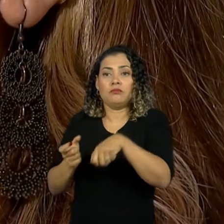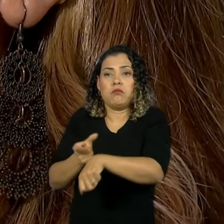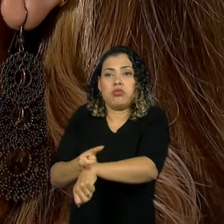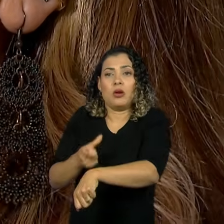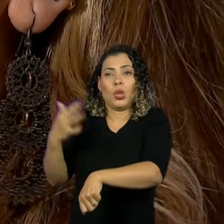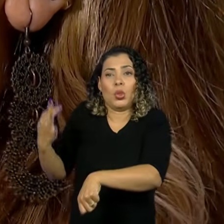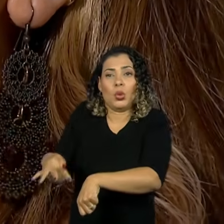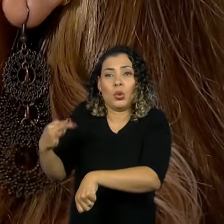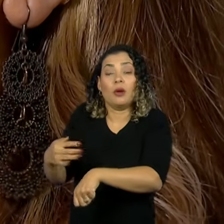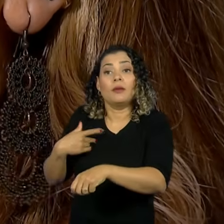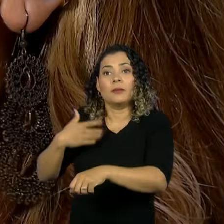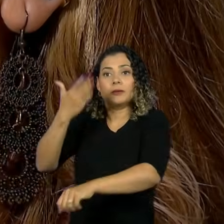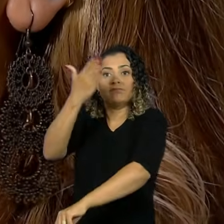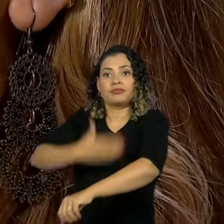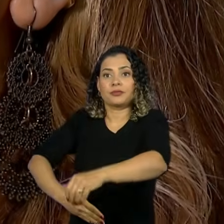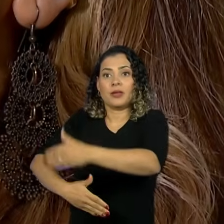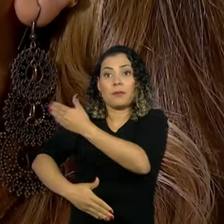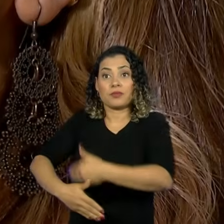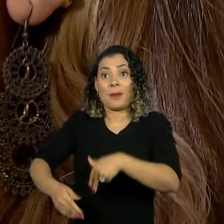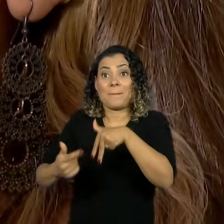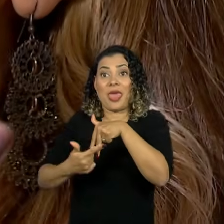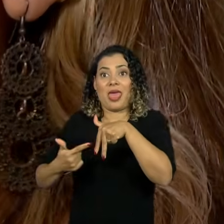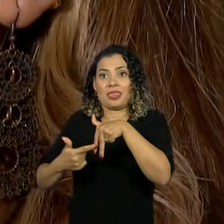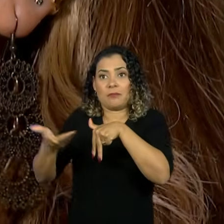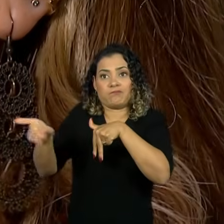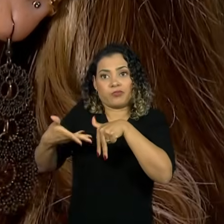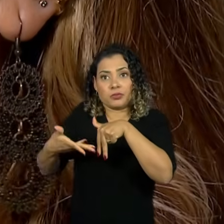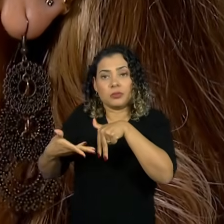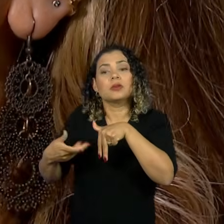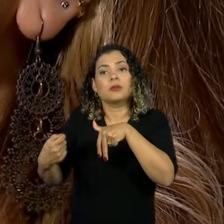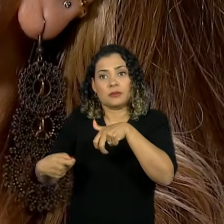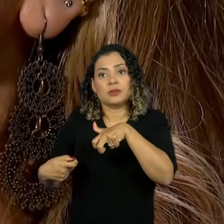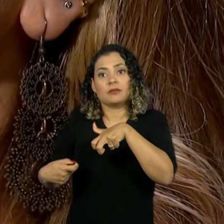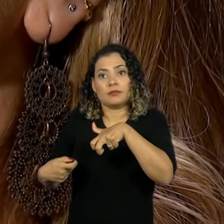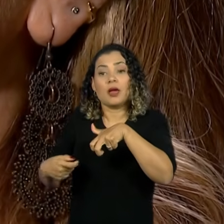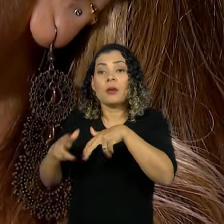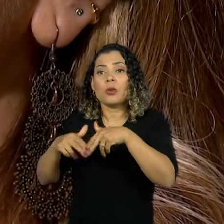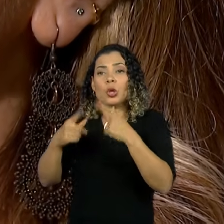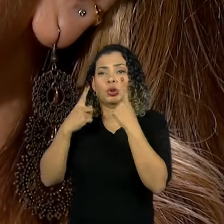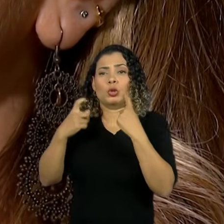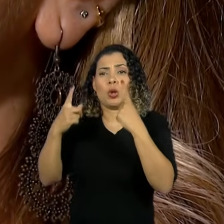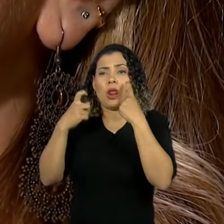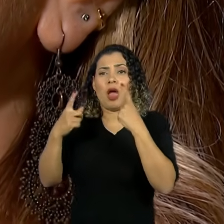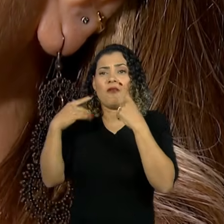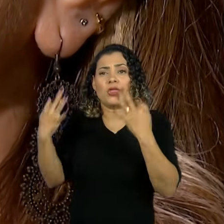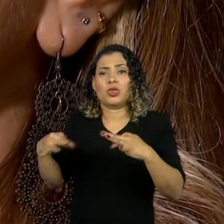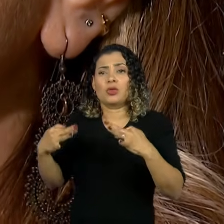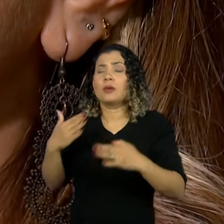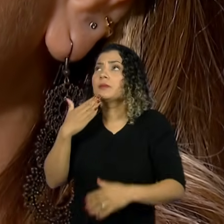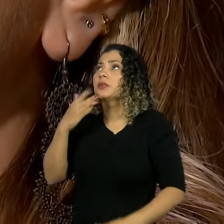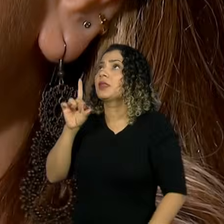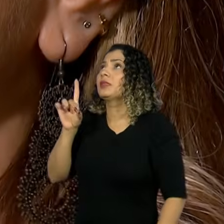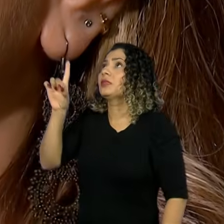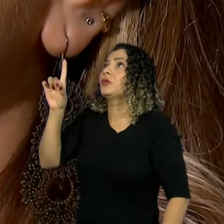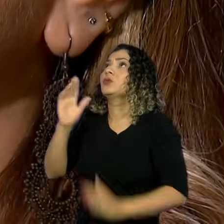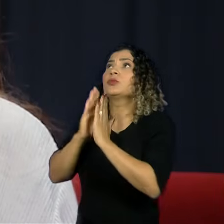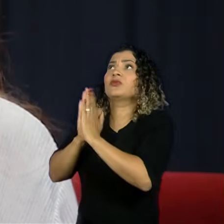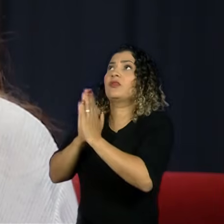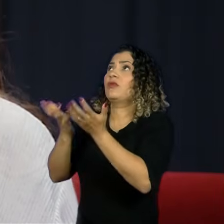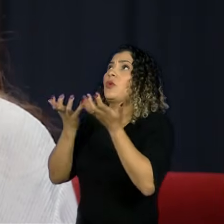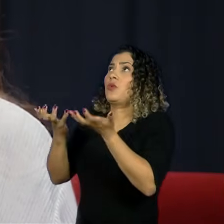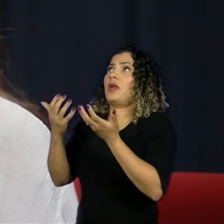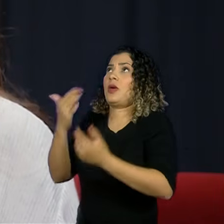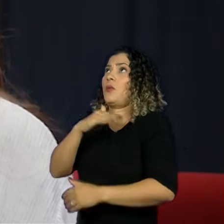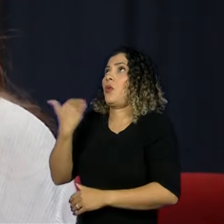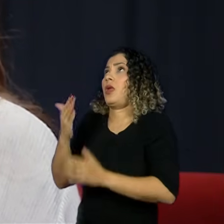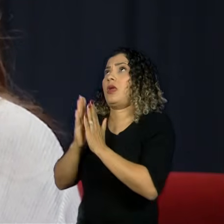dolorosas e ela teve que amputar as pernas. Hum, E ela chorava muito de dor e ela pedia para Deus a misericórdia e a morte. sim. E